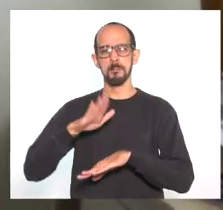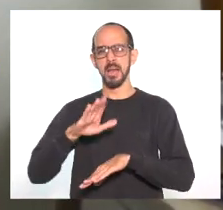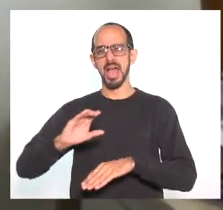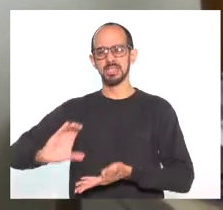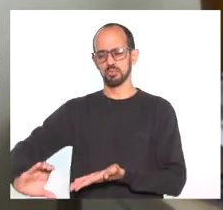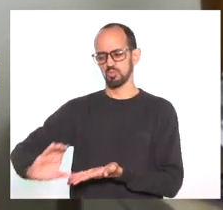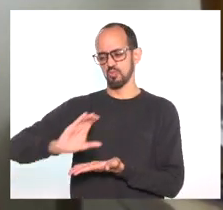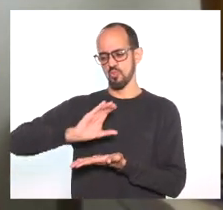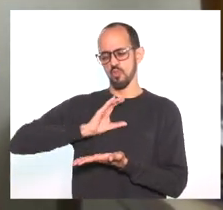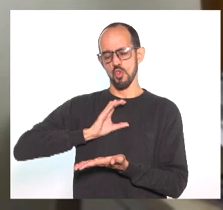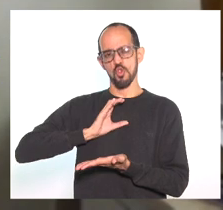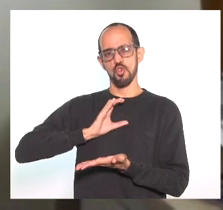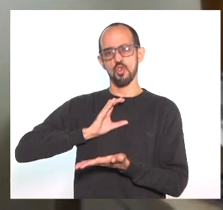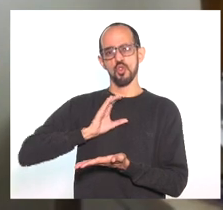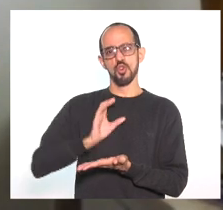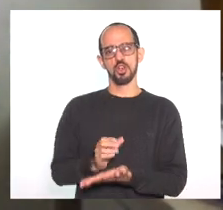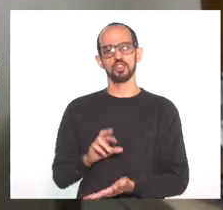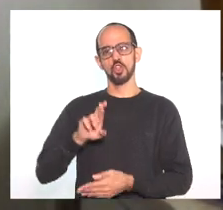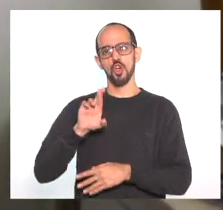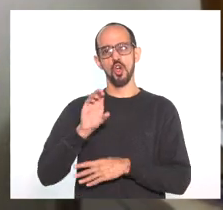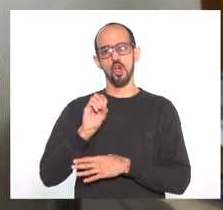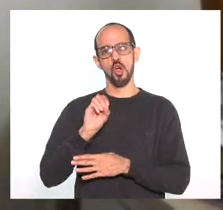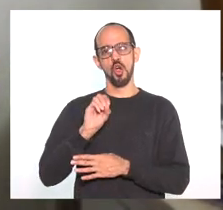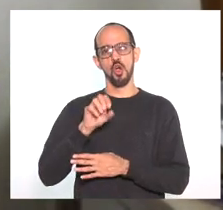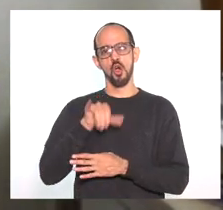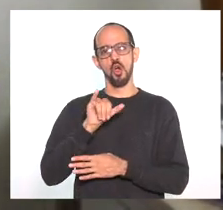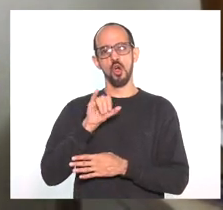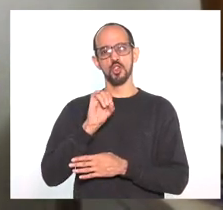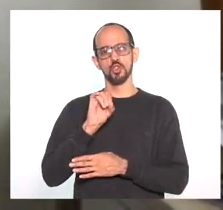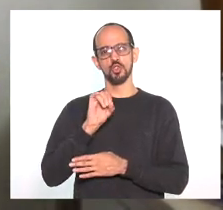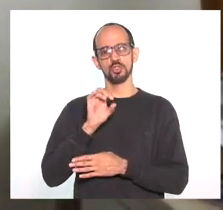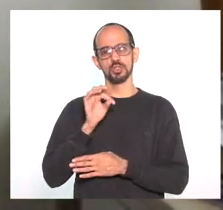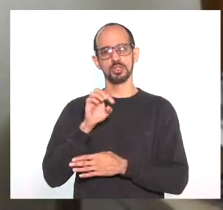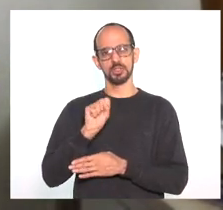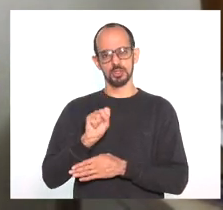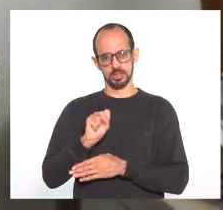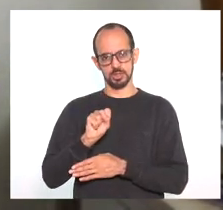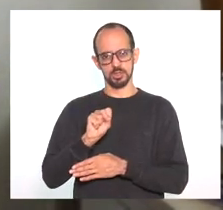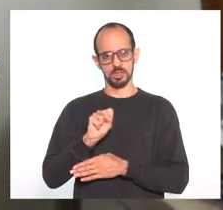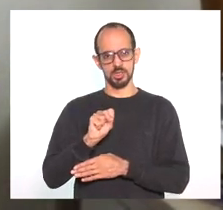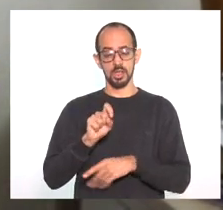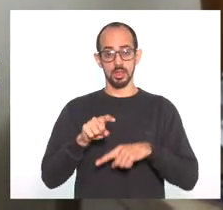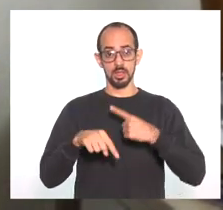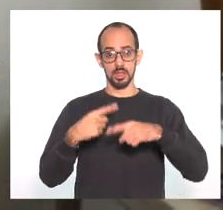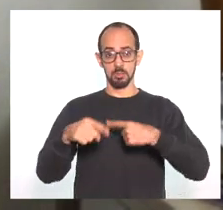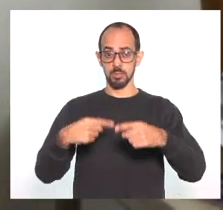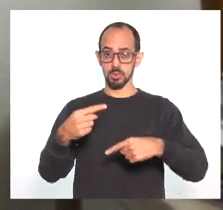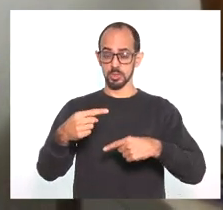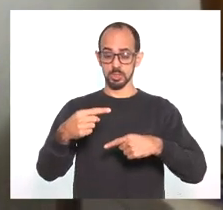recebe receitas de royalties. Depois, entramos nas séries